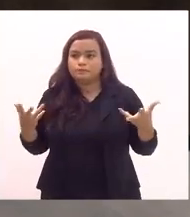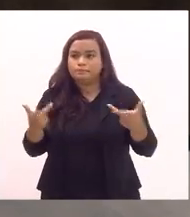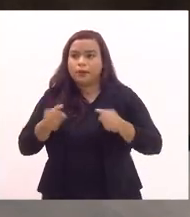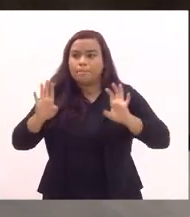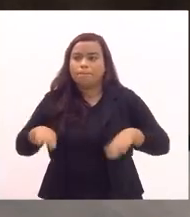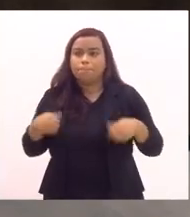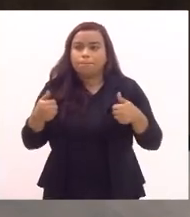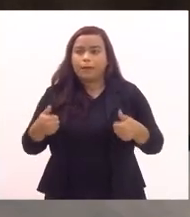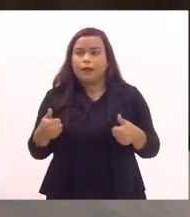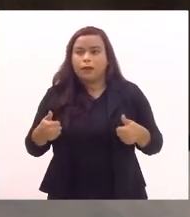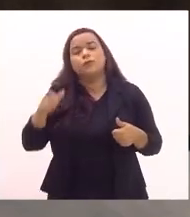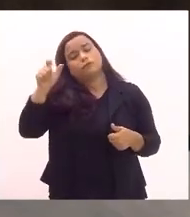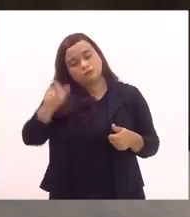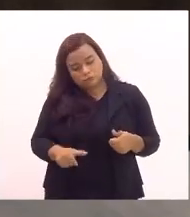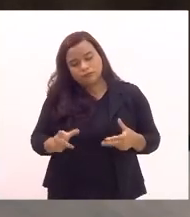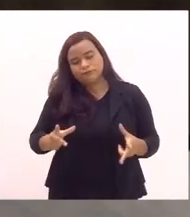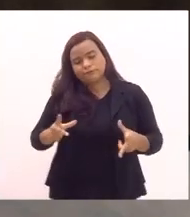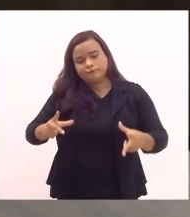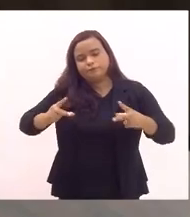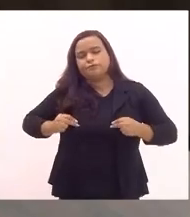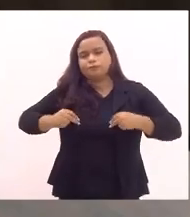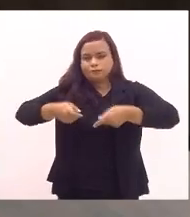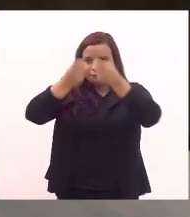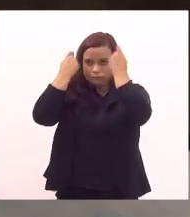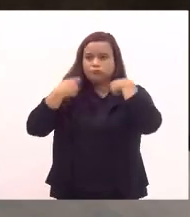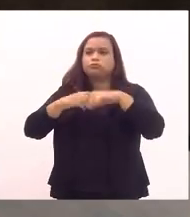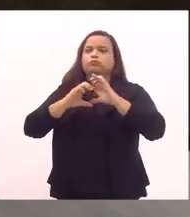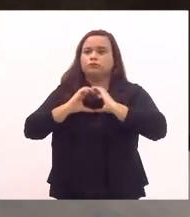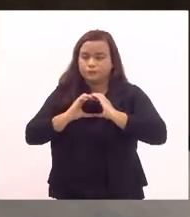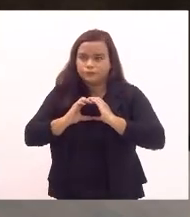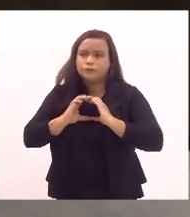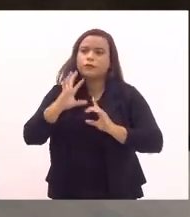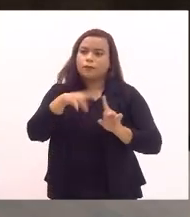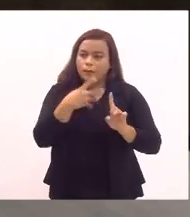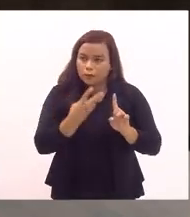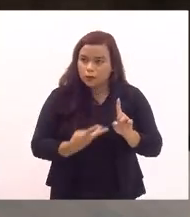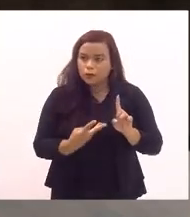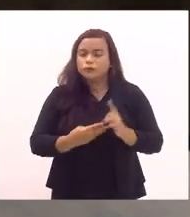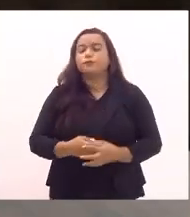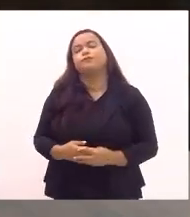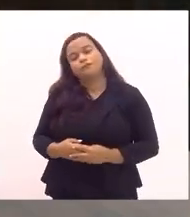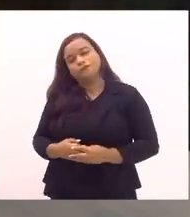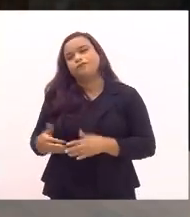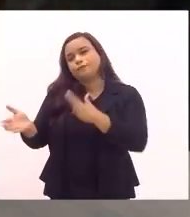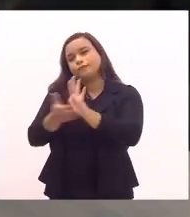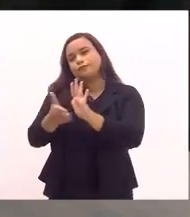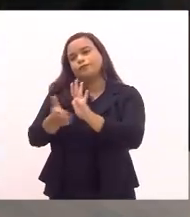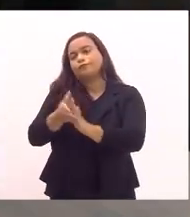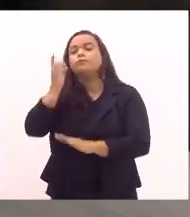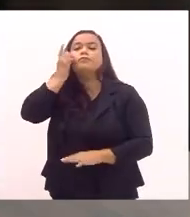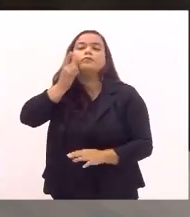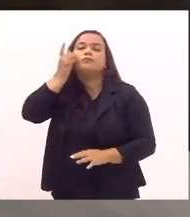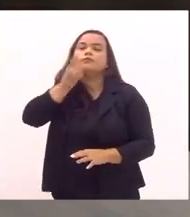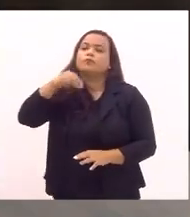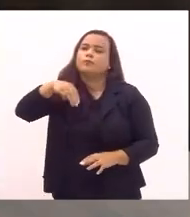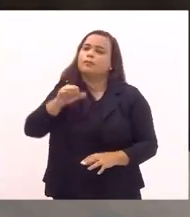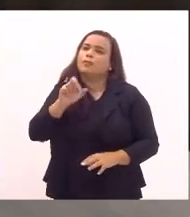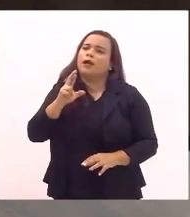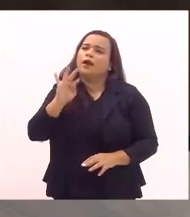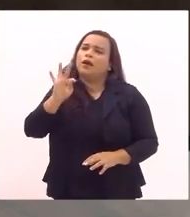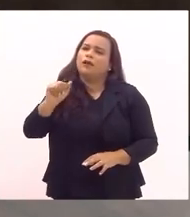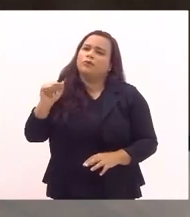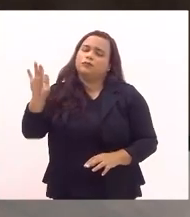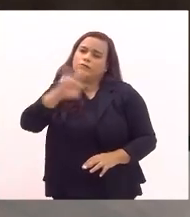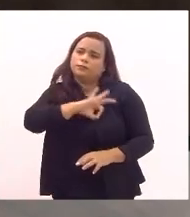necessárias para merecer a homenagem proposta pela deputada Martha Rocha